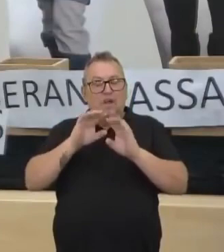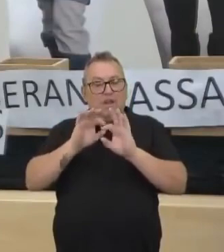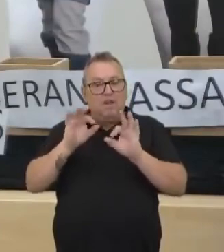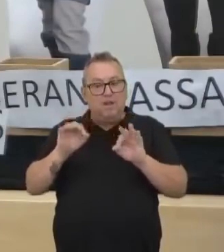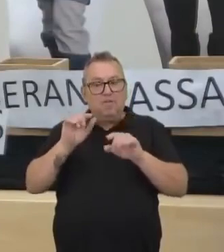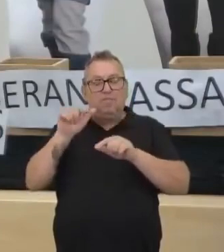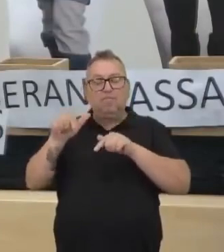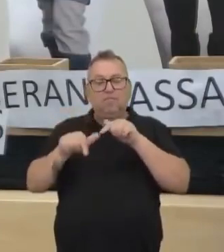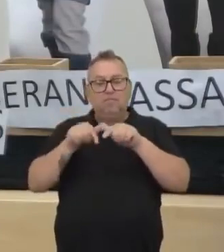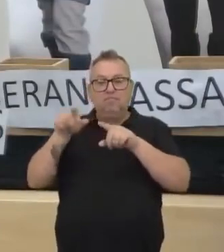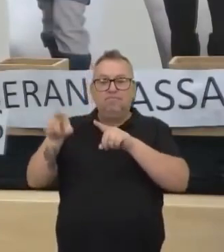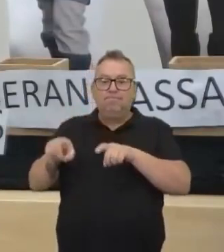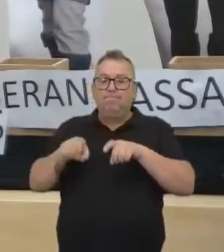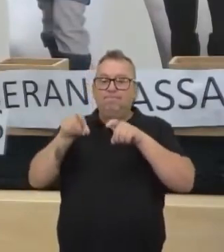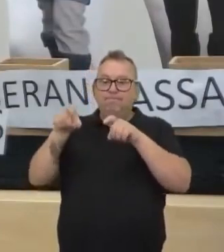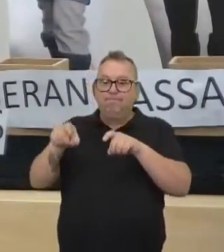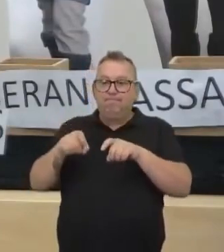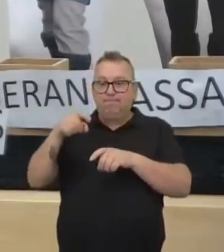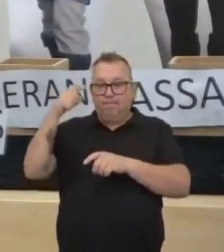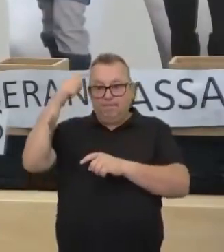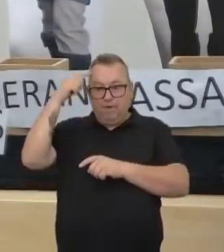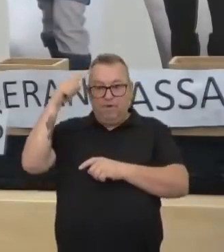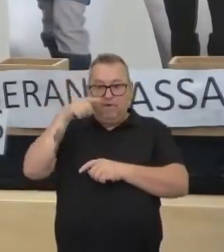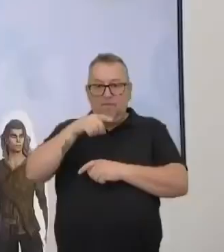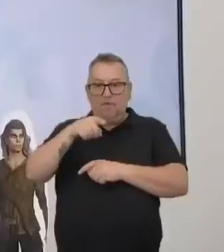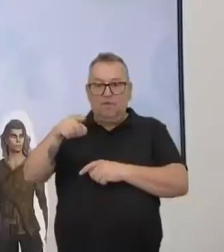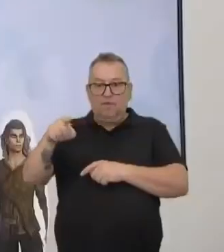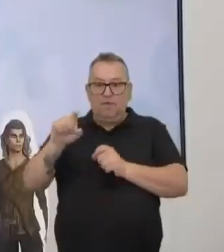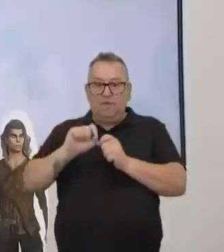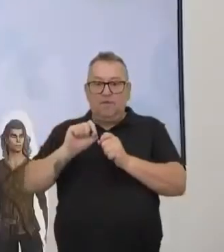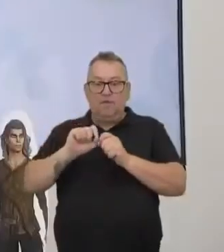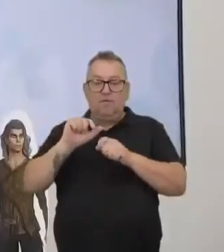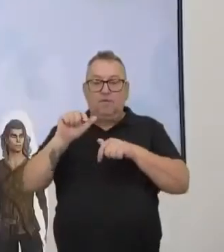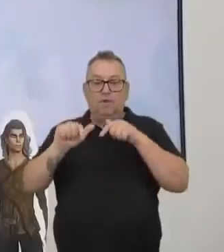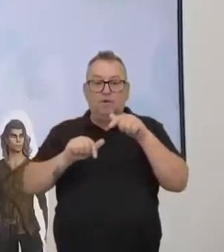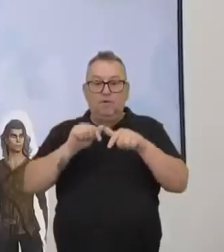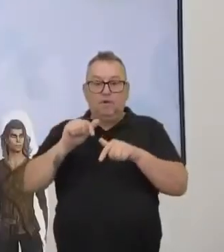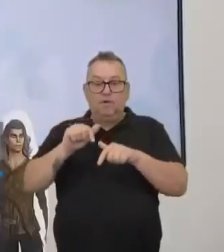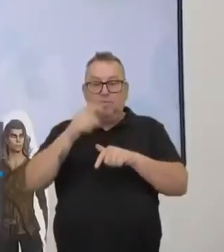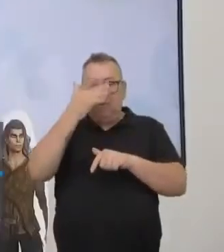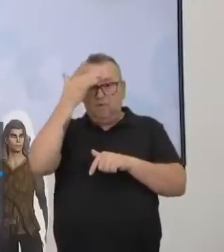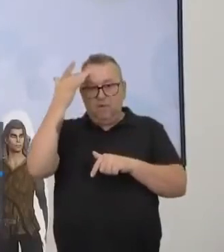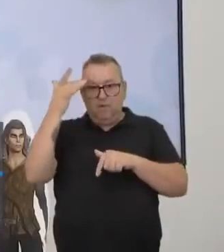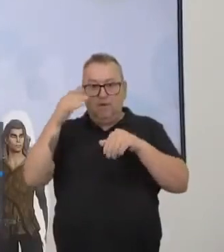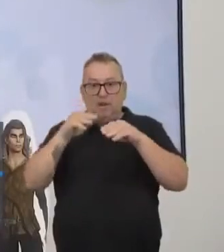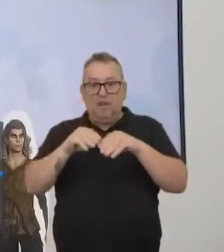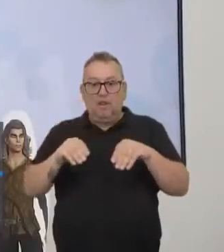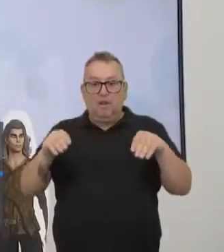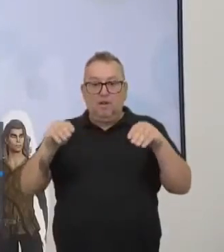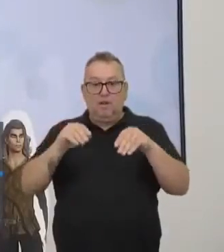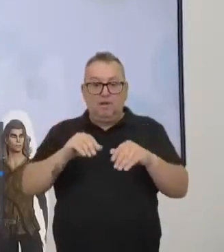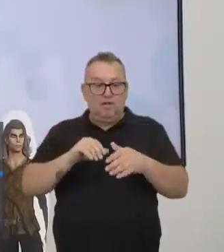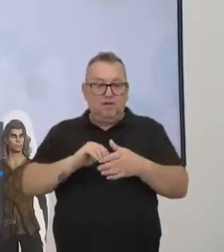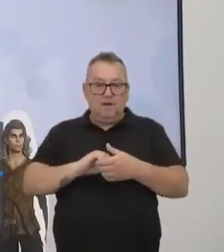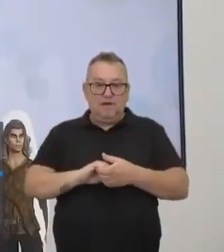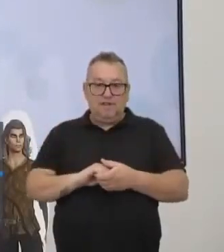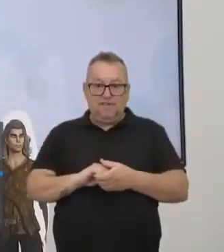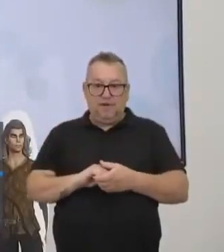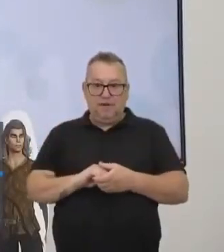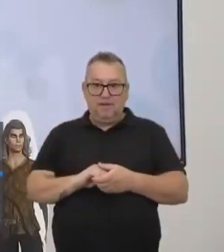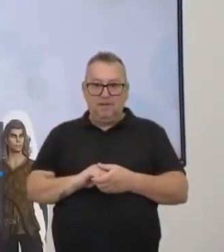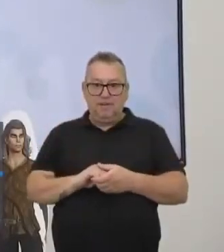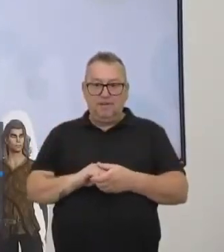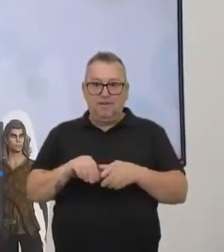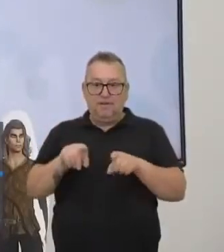terra. Então, imaginem vocês como que se veste um trabalhador da terra, né? Ele se veste de forma mais simples. Então, são os